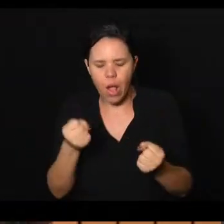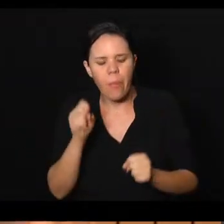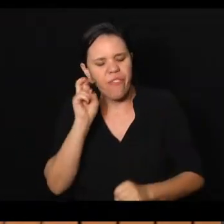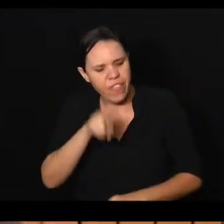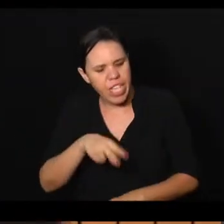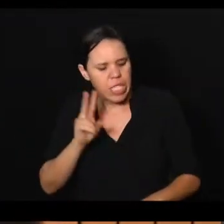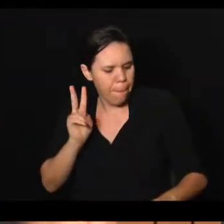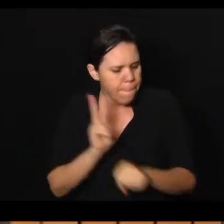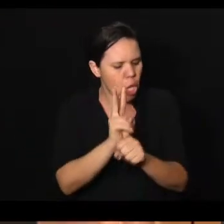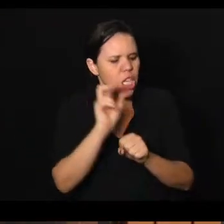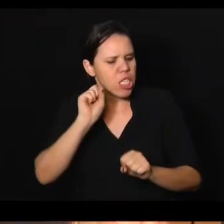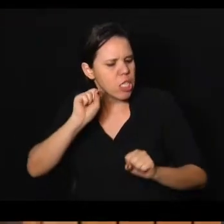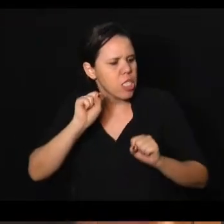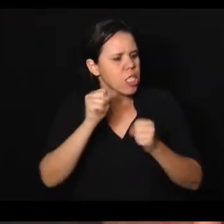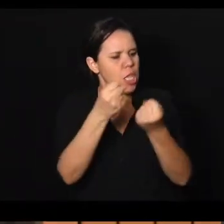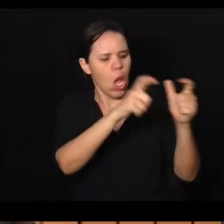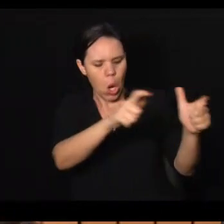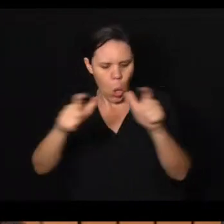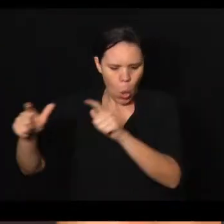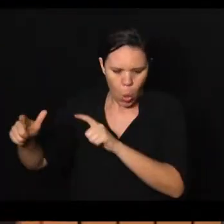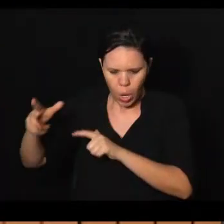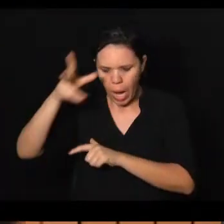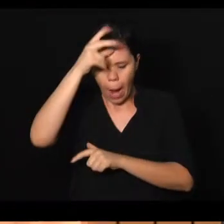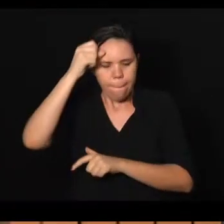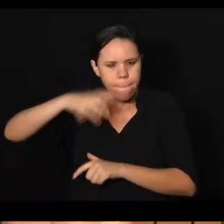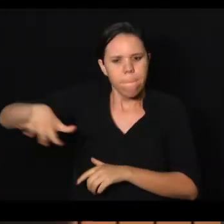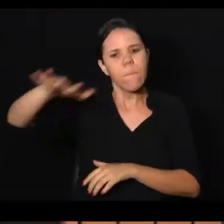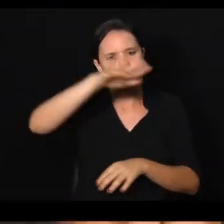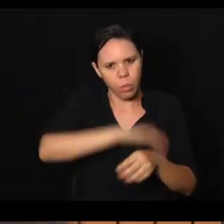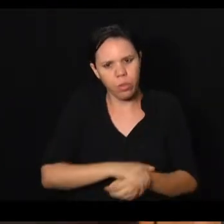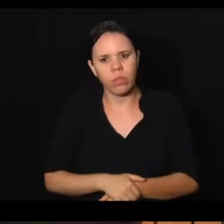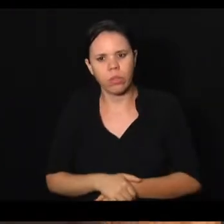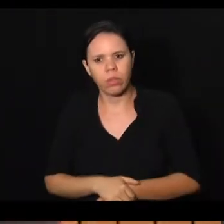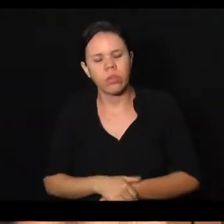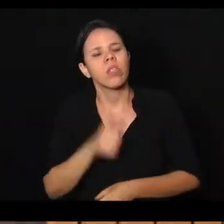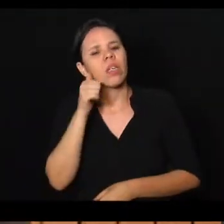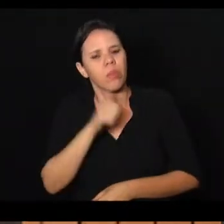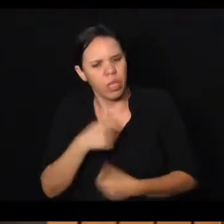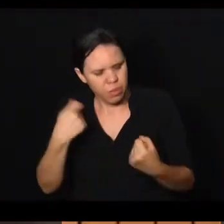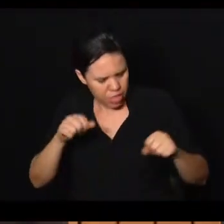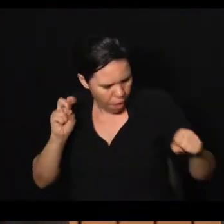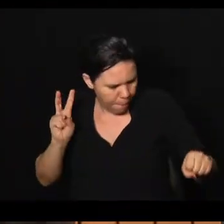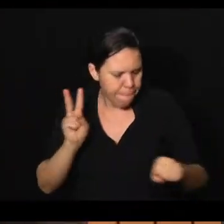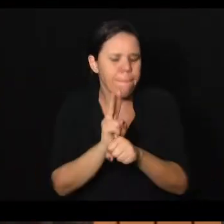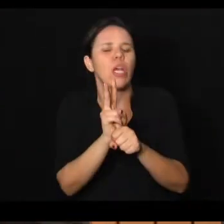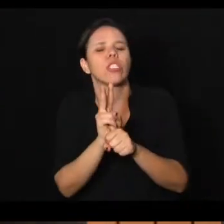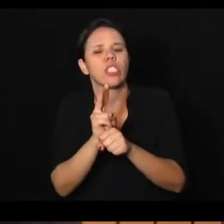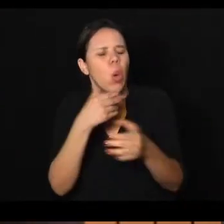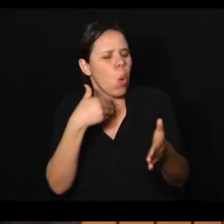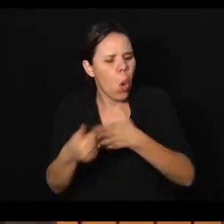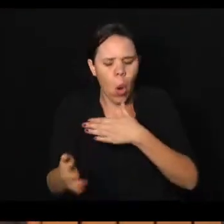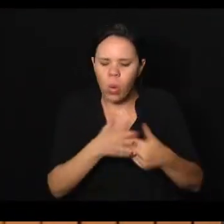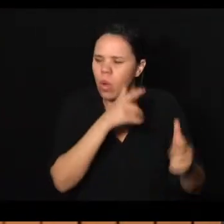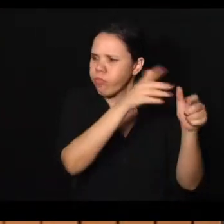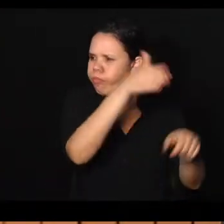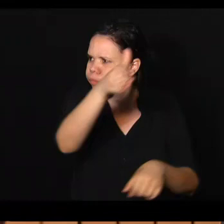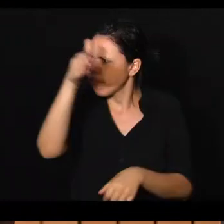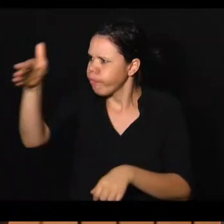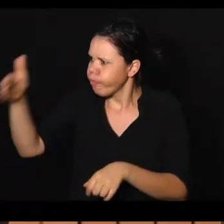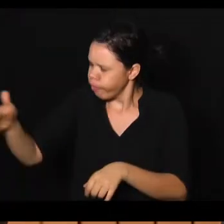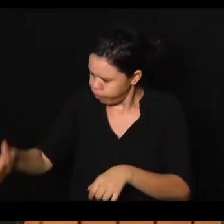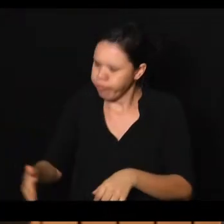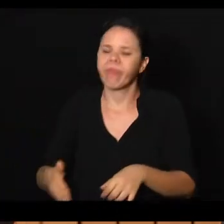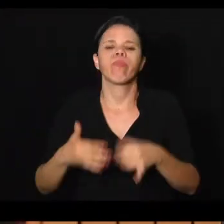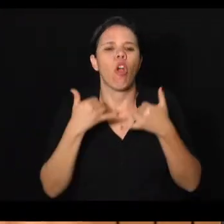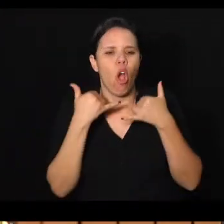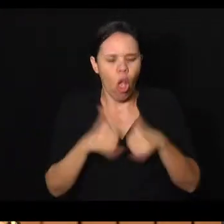ser protegida em lugar público. A mulher tem que ser protegida em transporte público. A mulher tem que